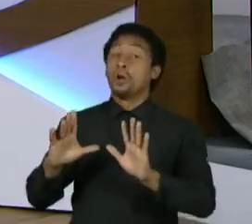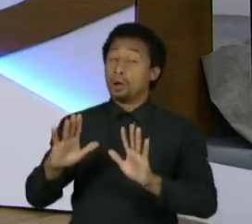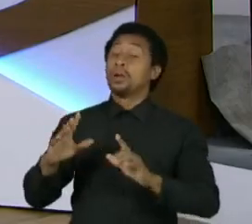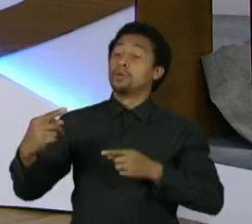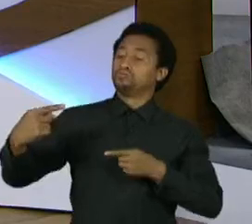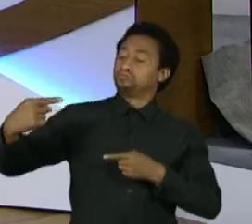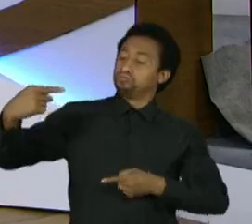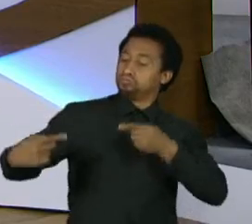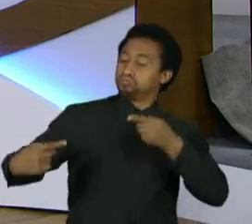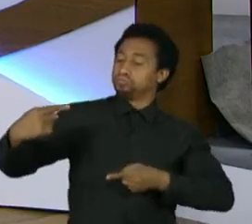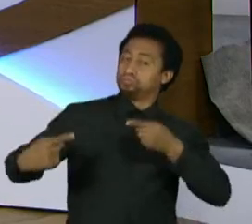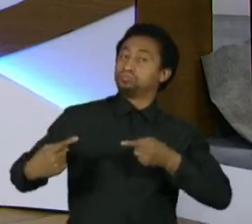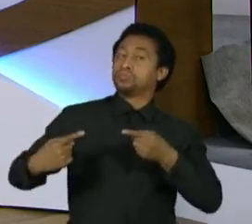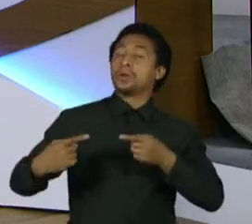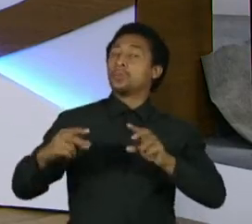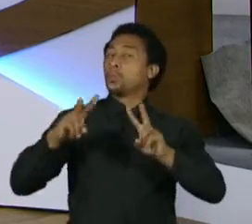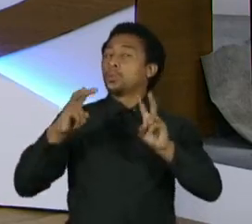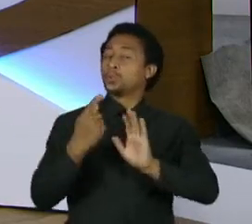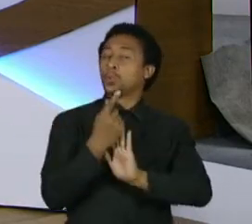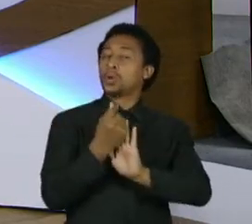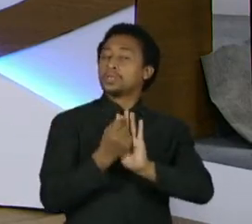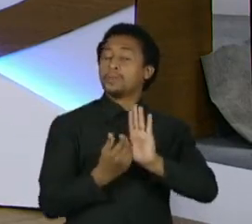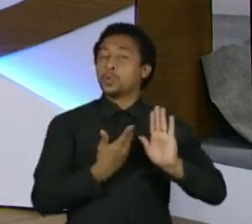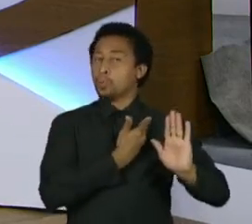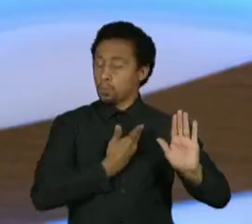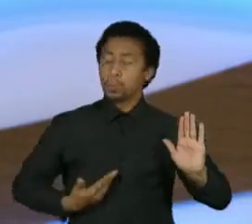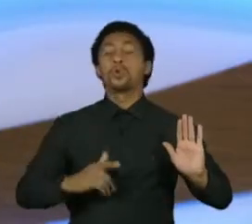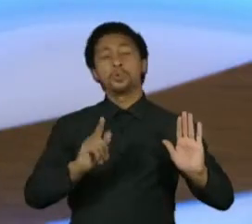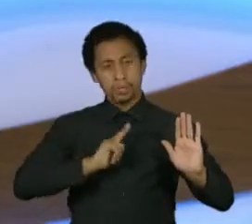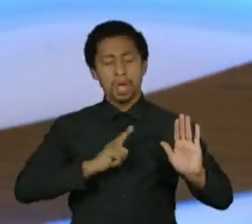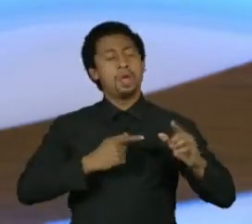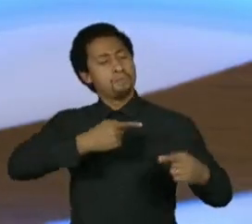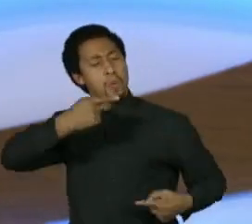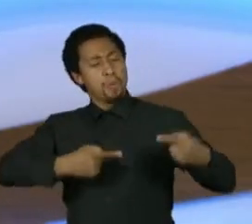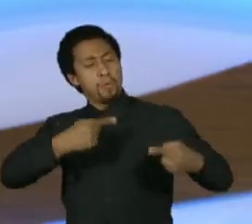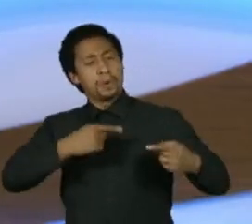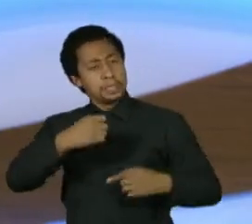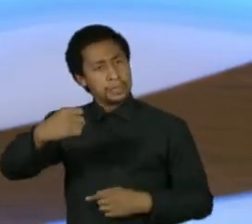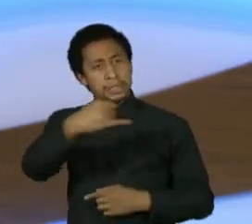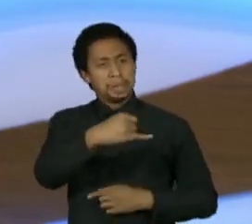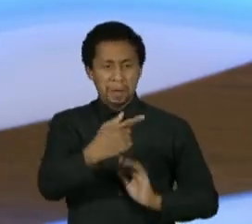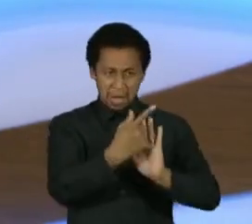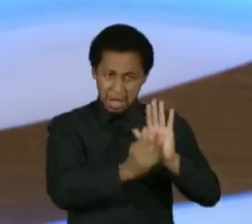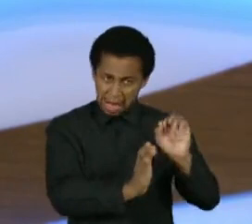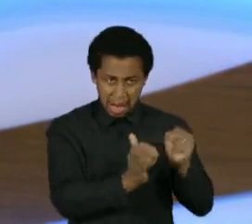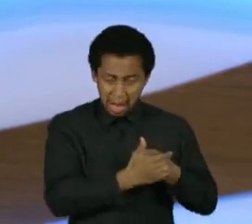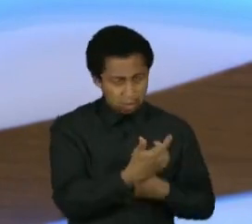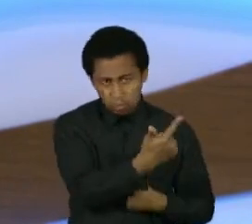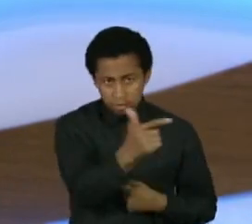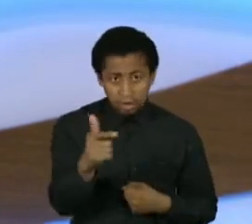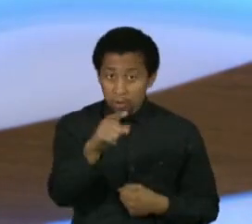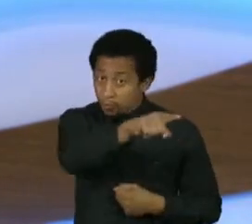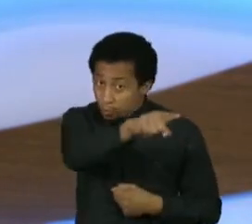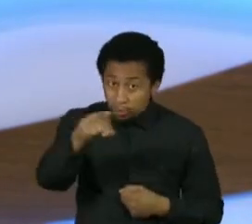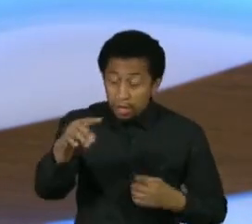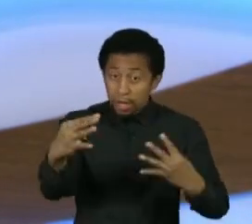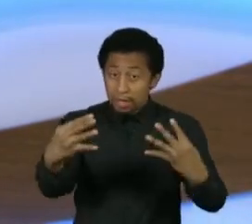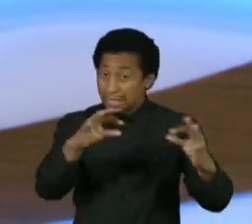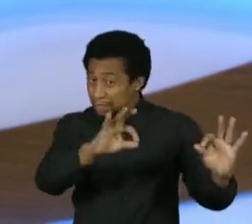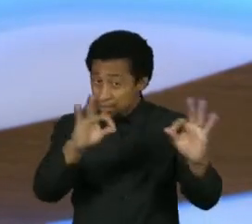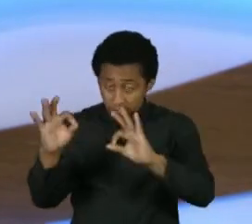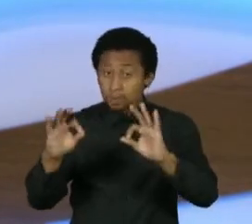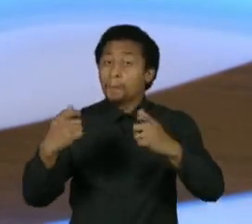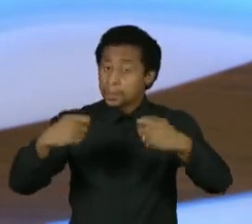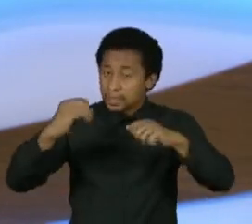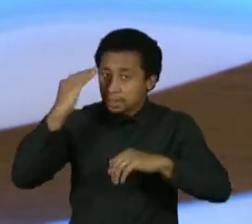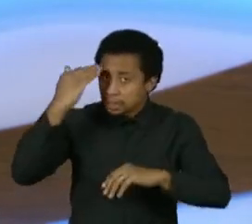relação ao orçamento público, e se me permite um pouco de explicação em relação a isso, que é importante até para o esclarecimento de quem nos assiste, que na verdade não existe um orçamento secreto,